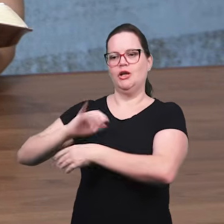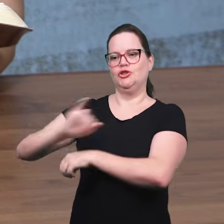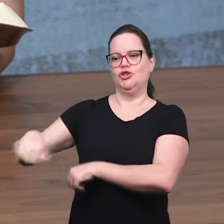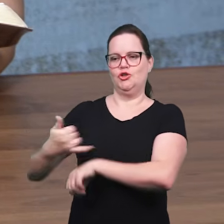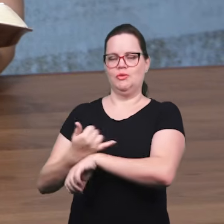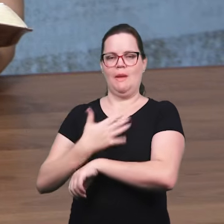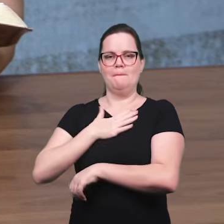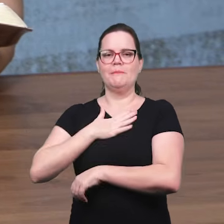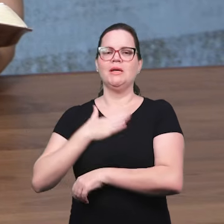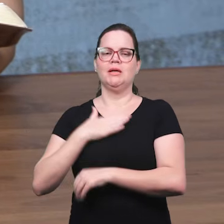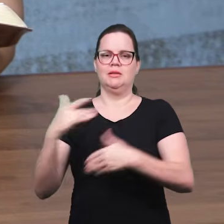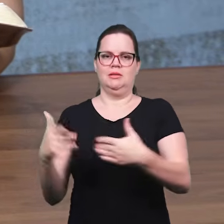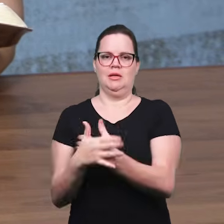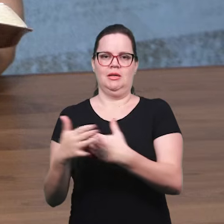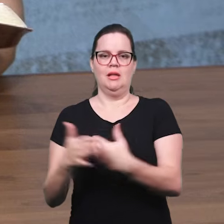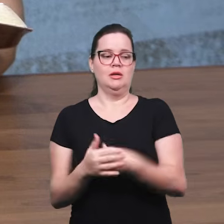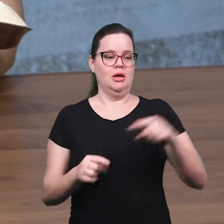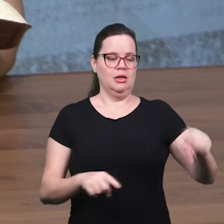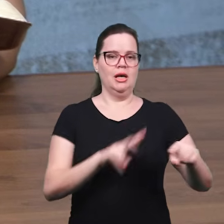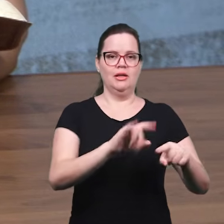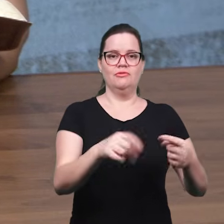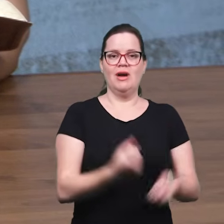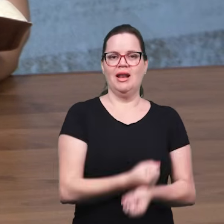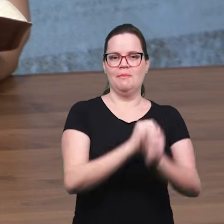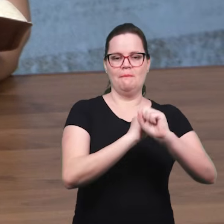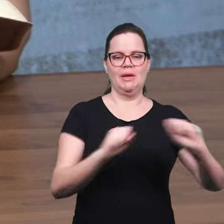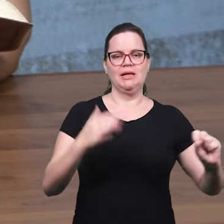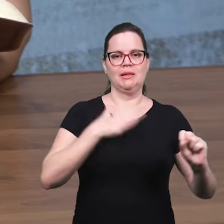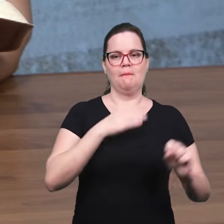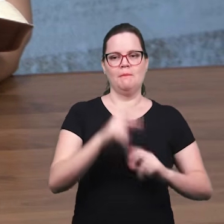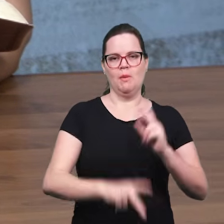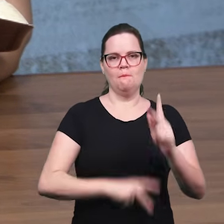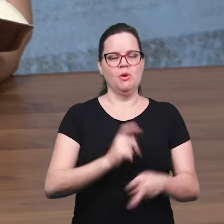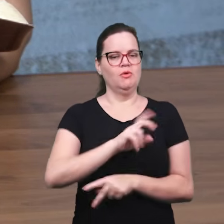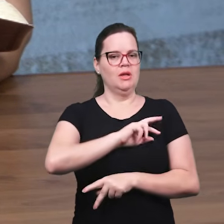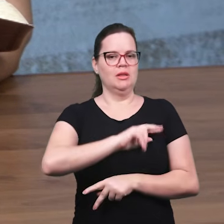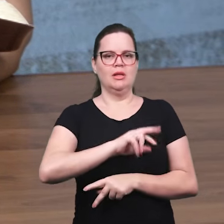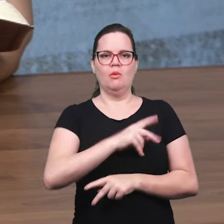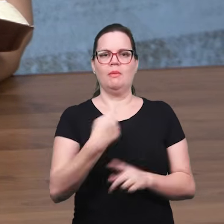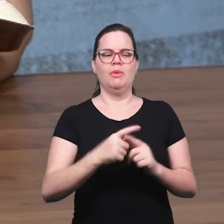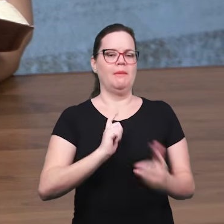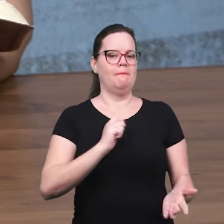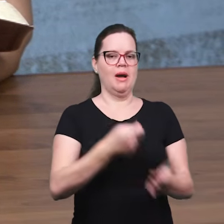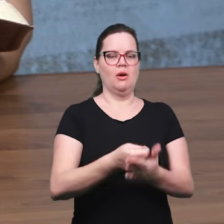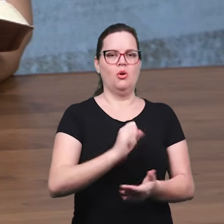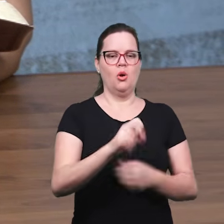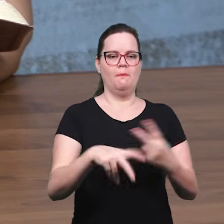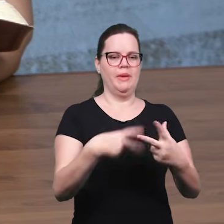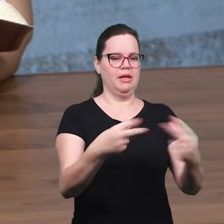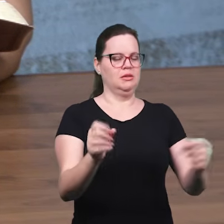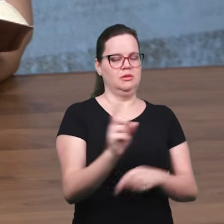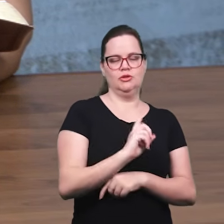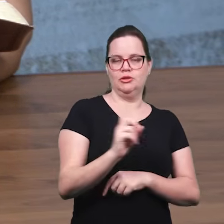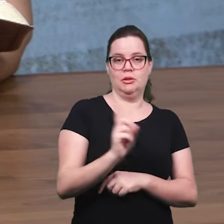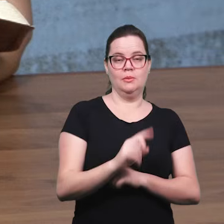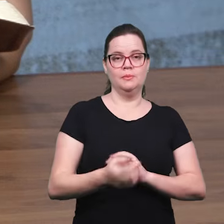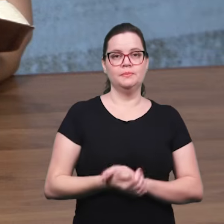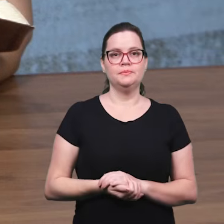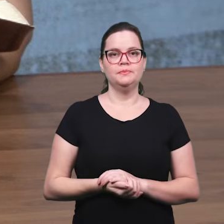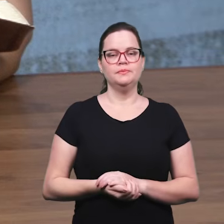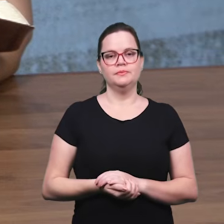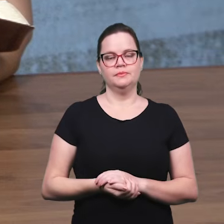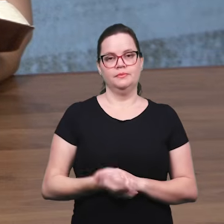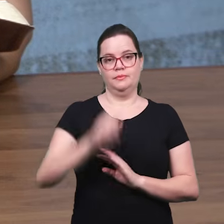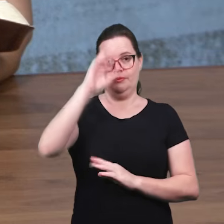por preço, nem por presentes, diz o Senhor dos Exércitos. Assim diz